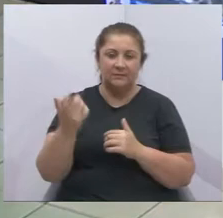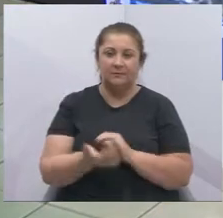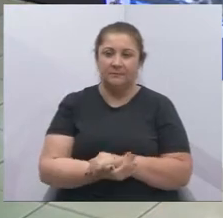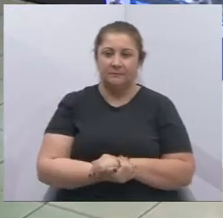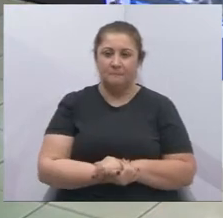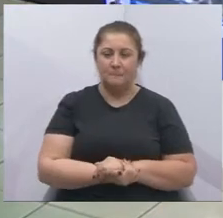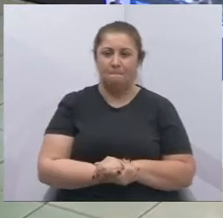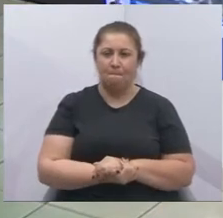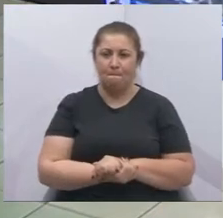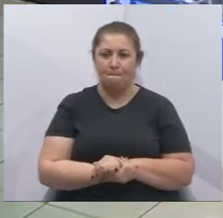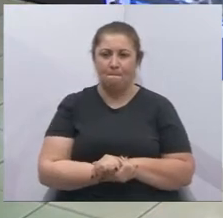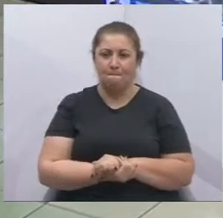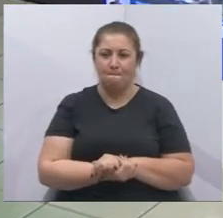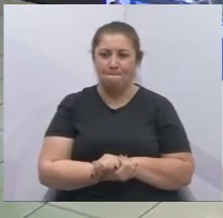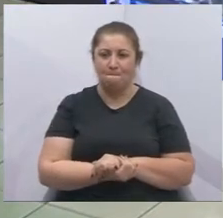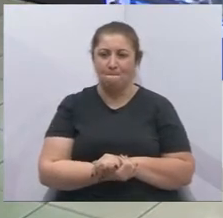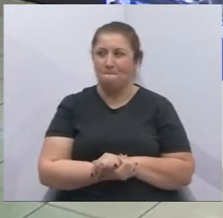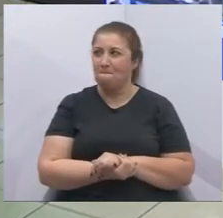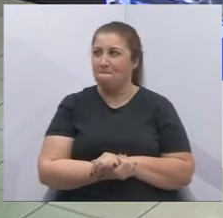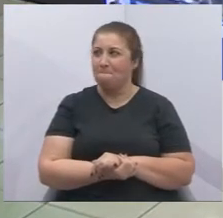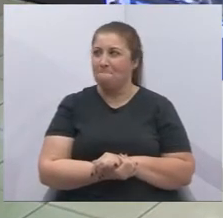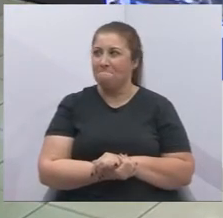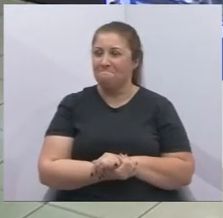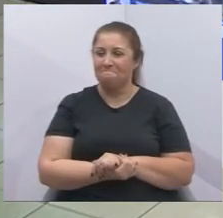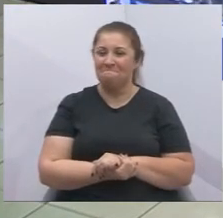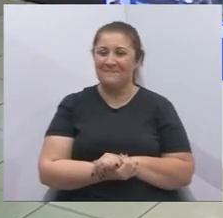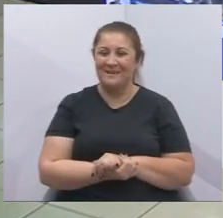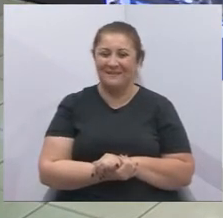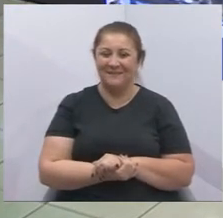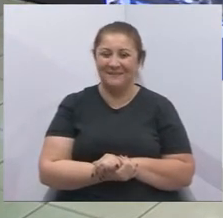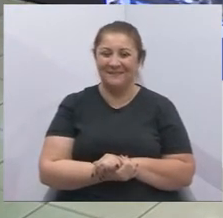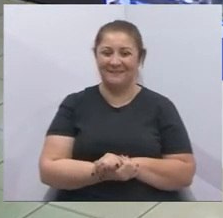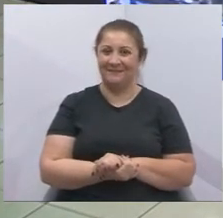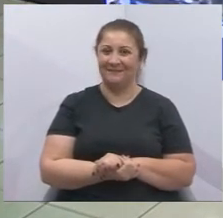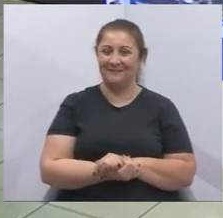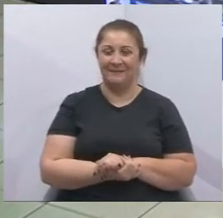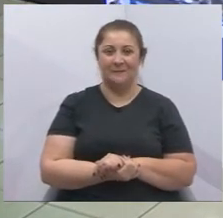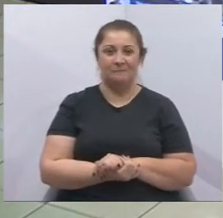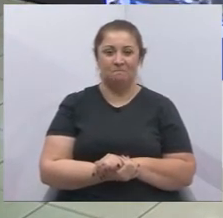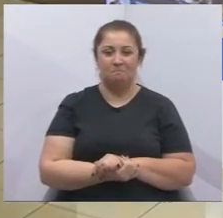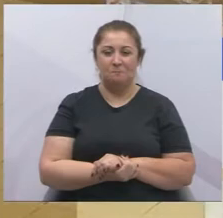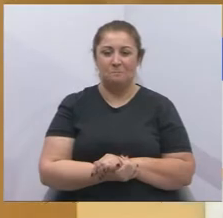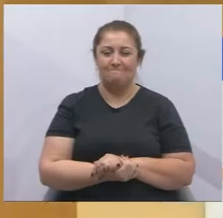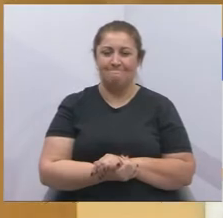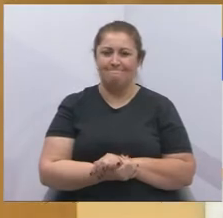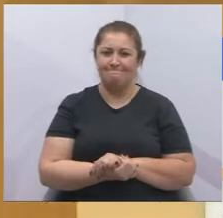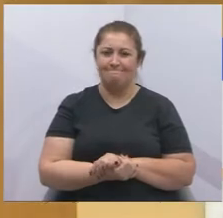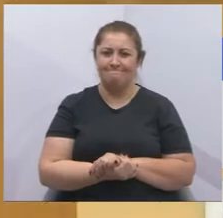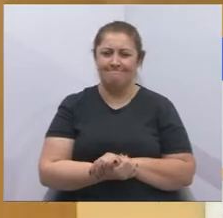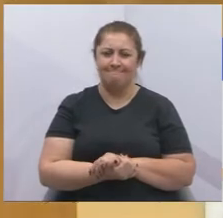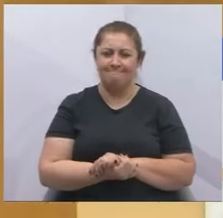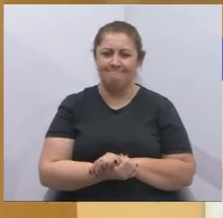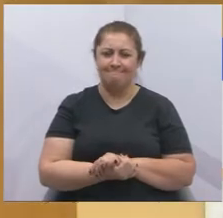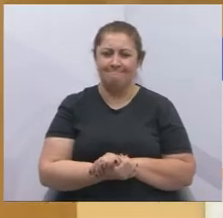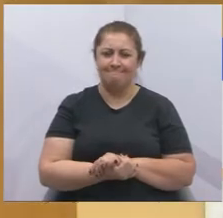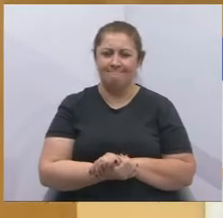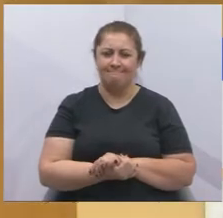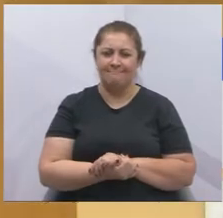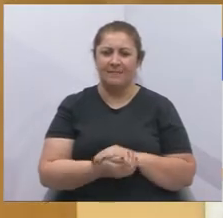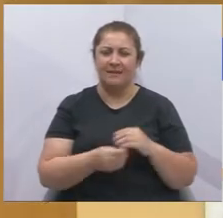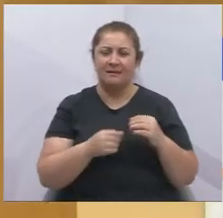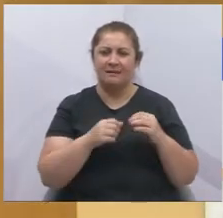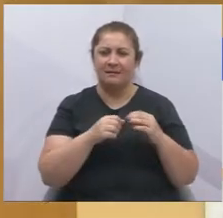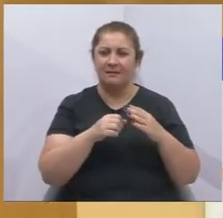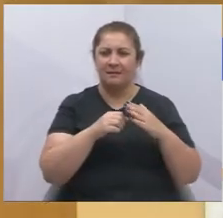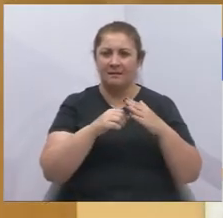A proposta legislativa regulamenta a função de adegas ou estabelecimentos comerciais varejistas de pequeno porte,